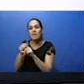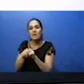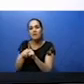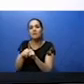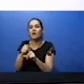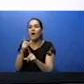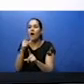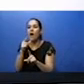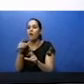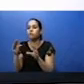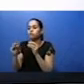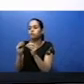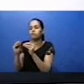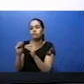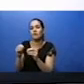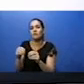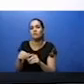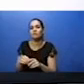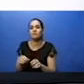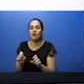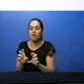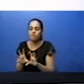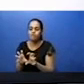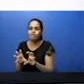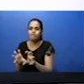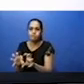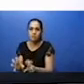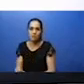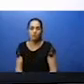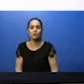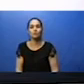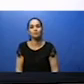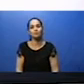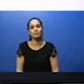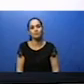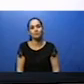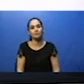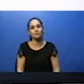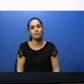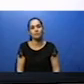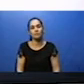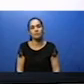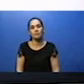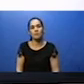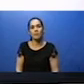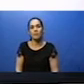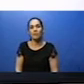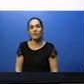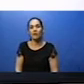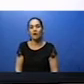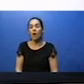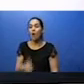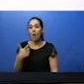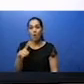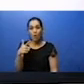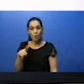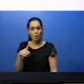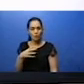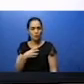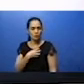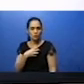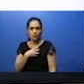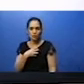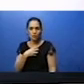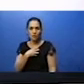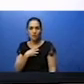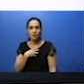a reação, que é a ferrugem, vai ocorrer de forma mais rápida. Aqui nós temos um outro fator que influencia